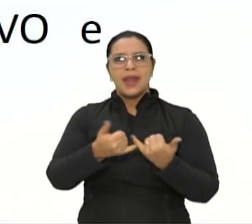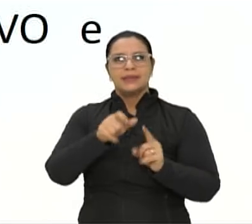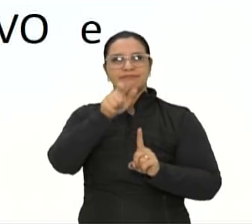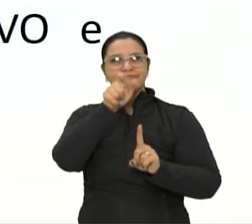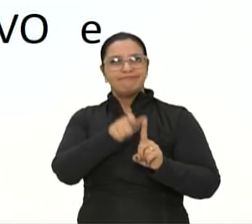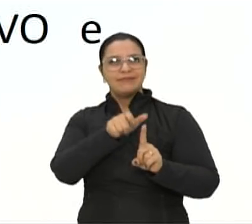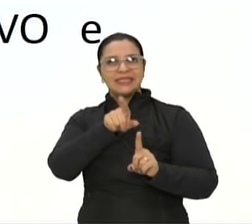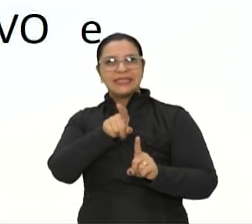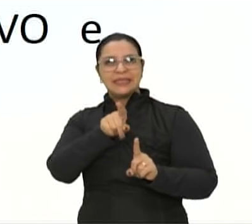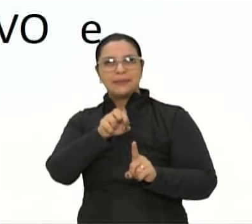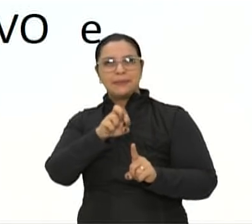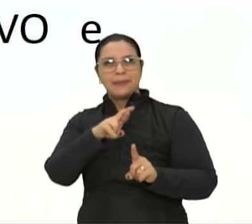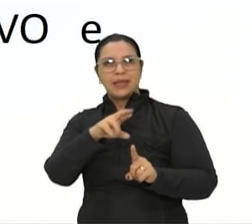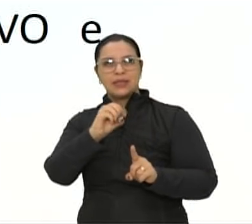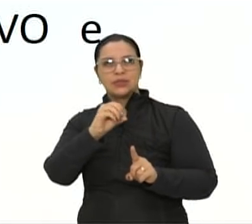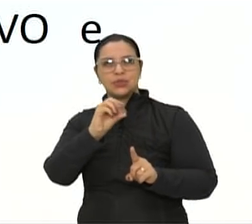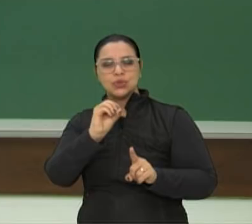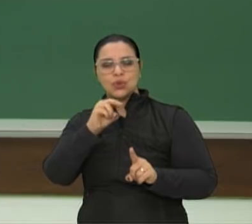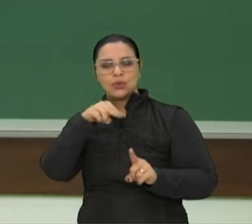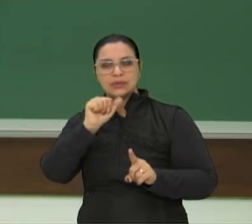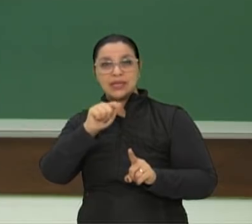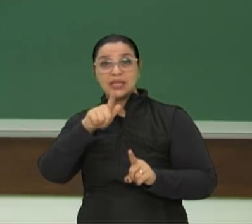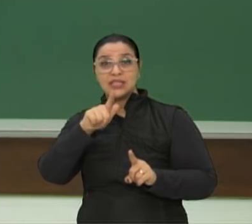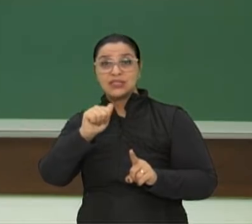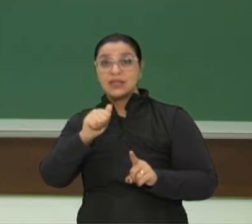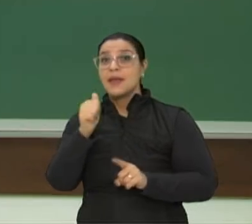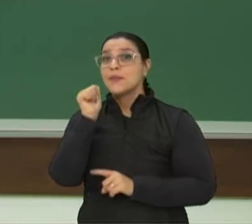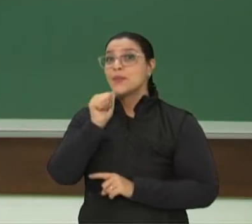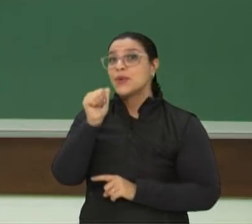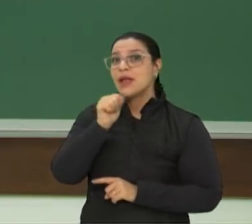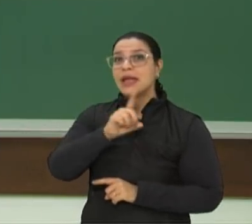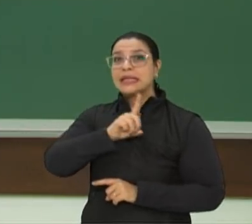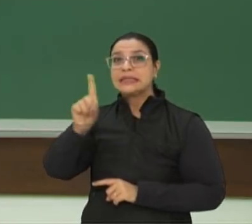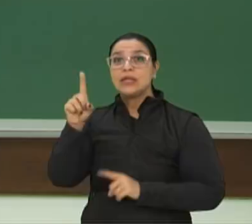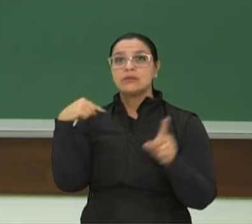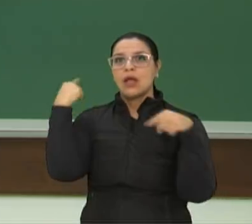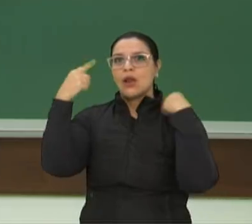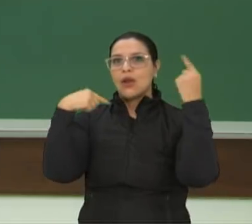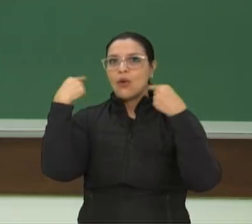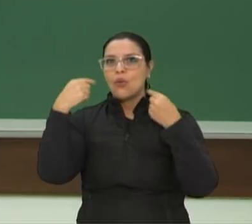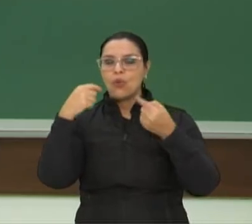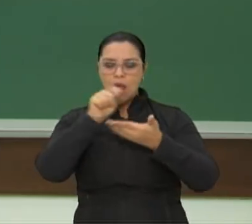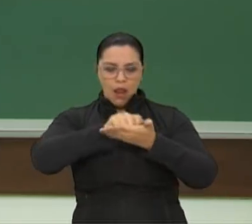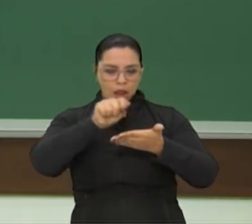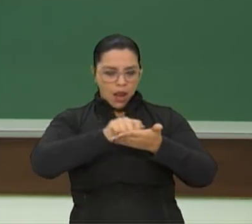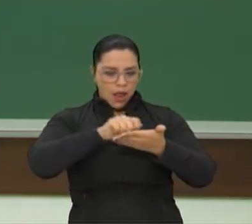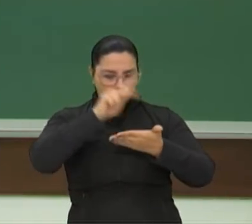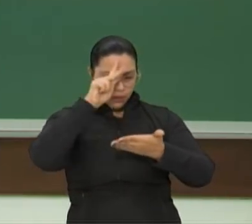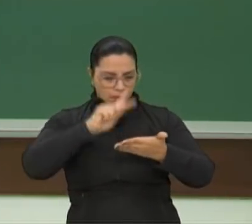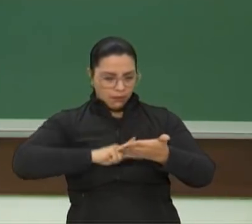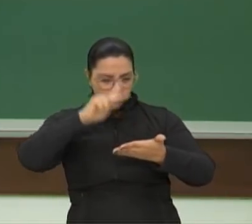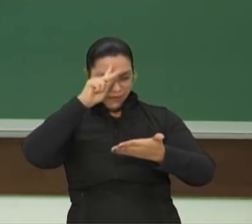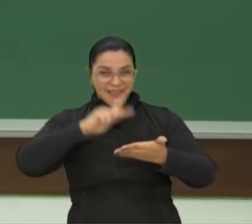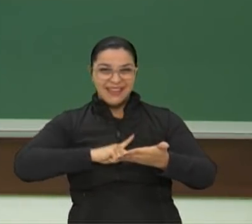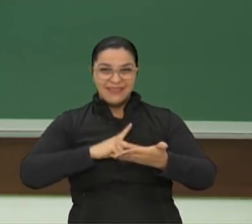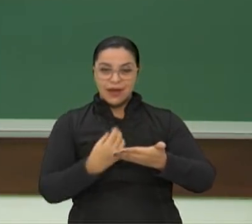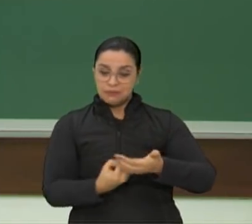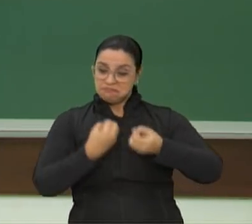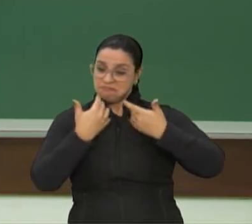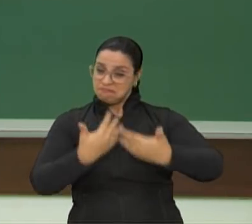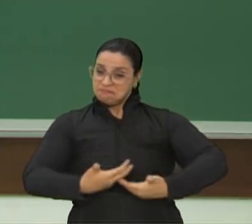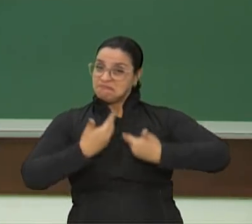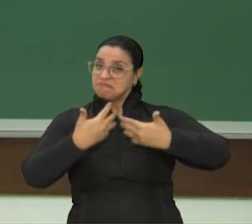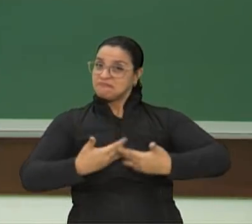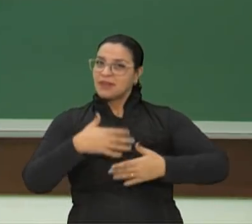personagem, esse personagem é a deusa loucura. Então a deusa loucura vai escrever um livro para ela mesma, elogiando ela mesma,